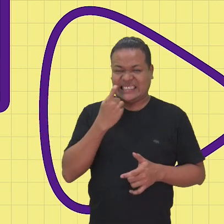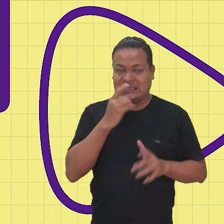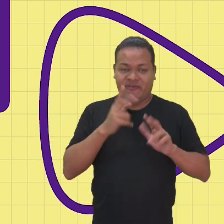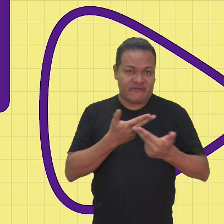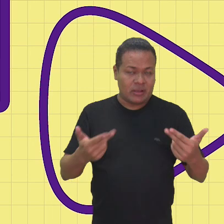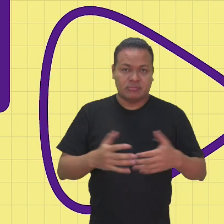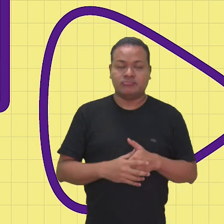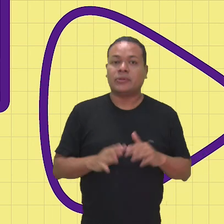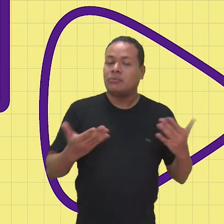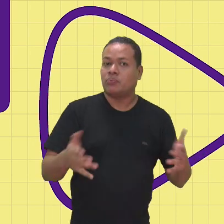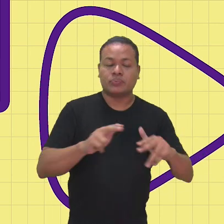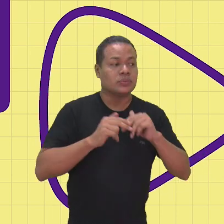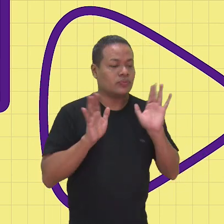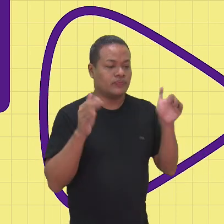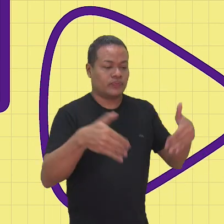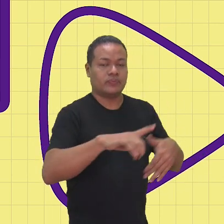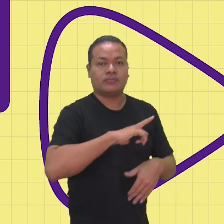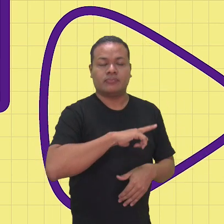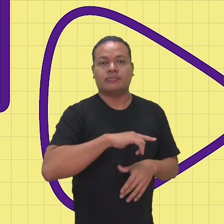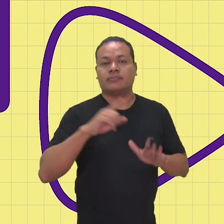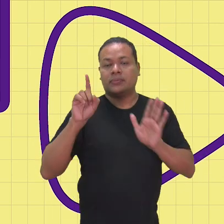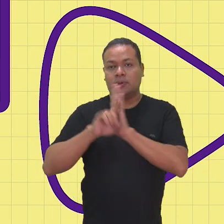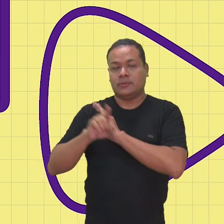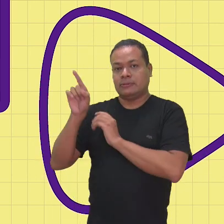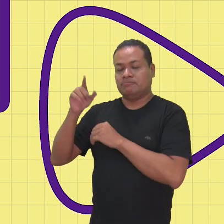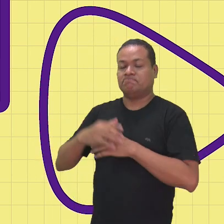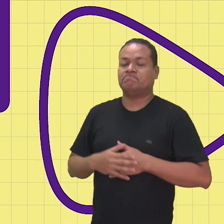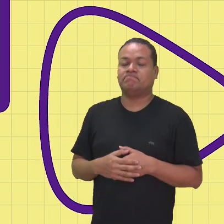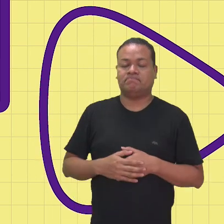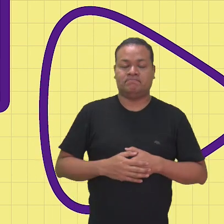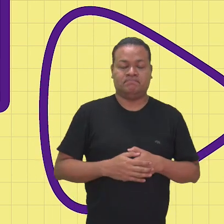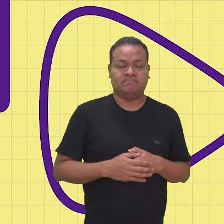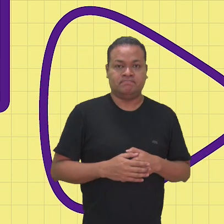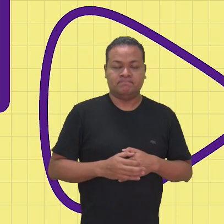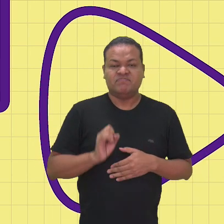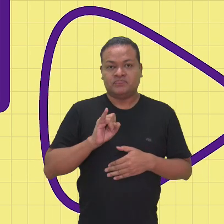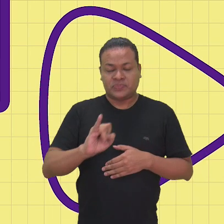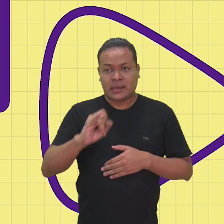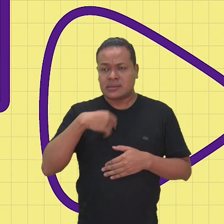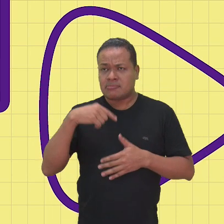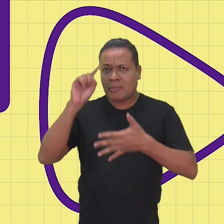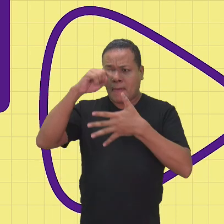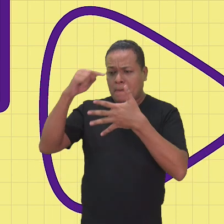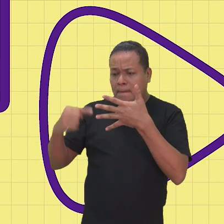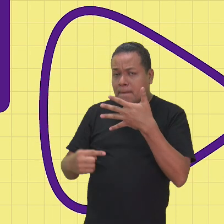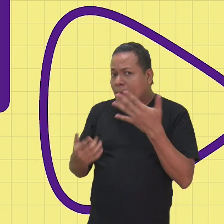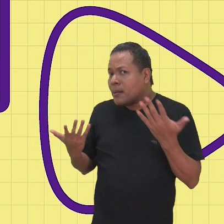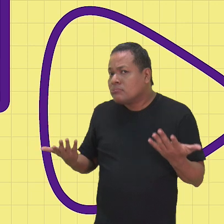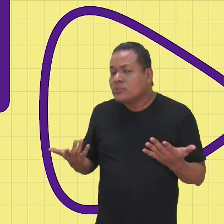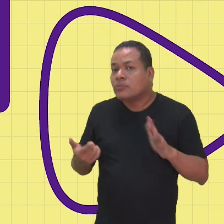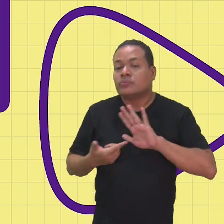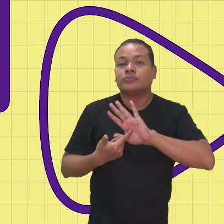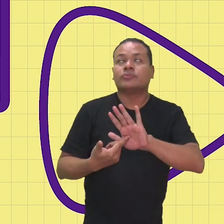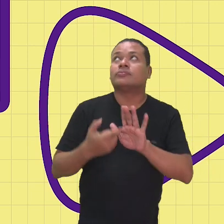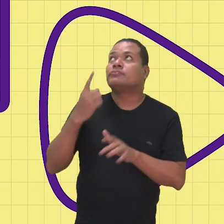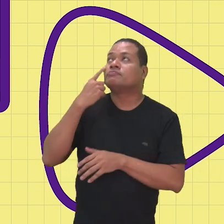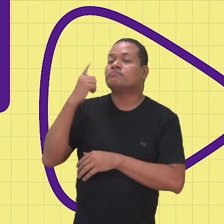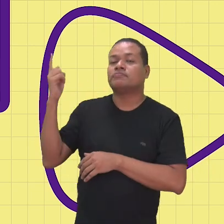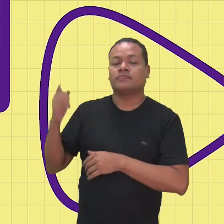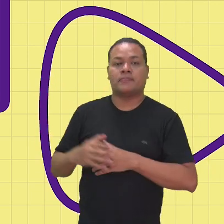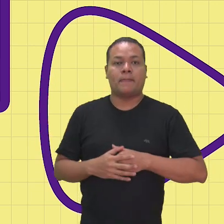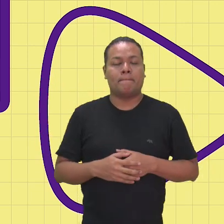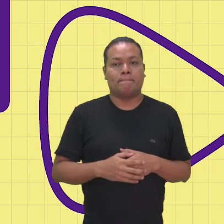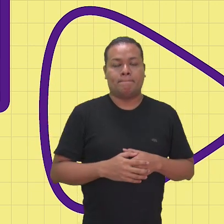olha só, pessoal, voltamos aqui para a nossa questão, e se a gente for analisar as alternativas, eu vou mostrar para vocês que ele está falando